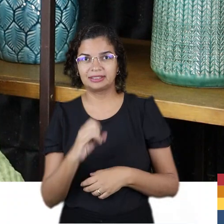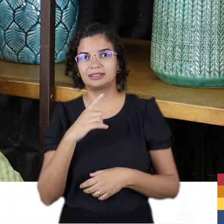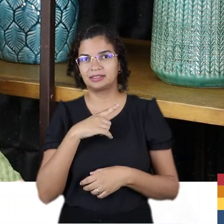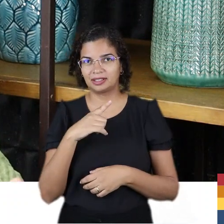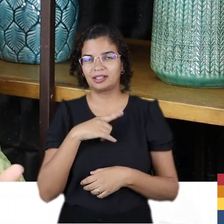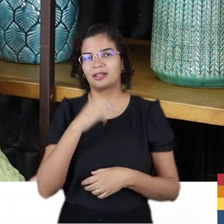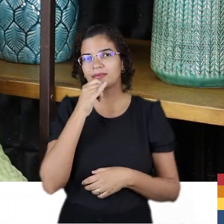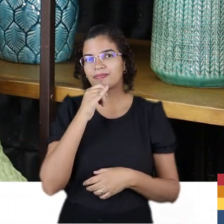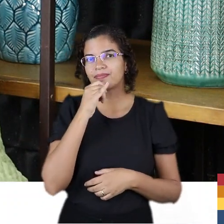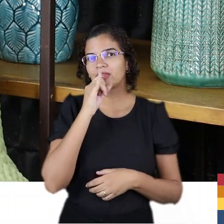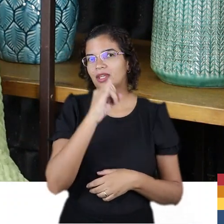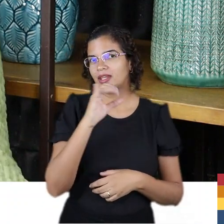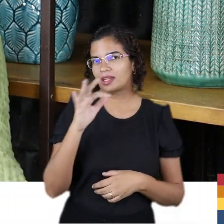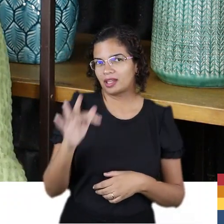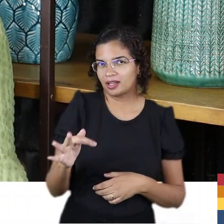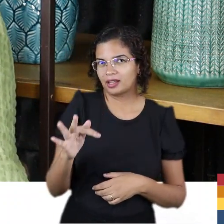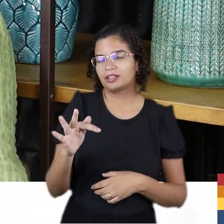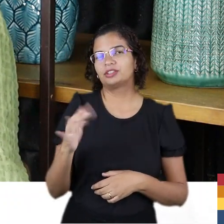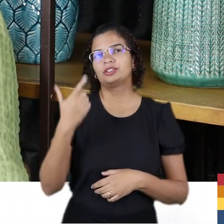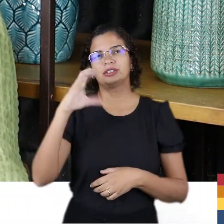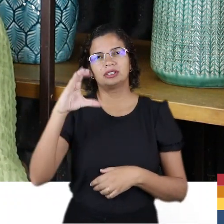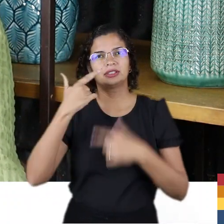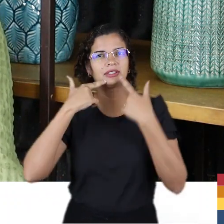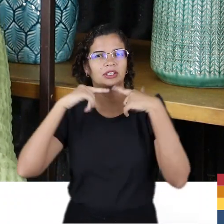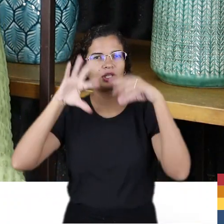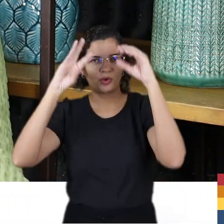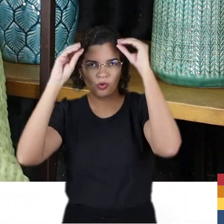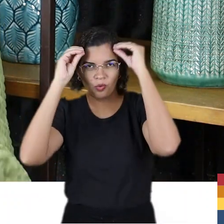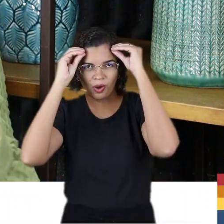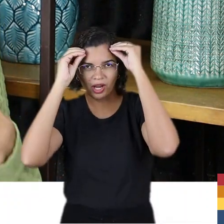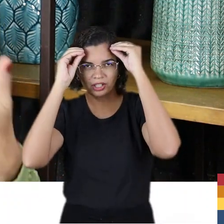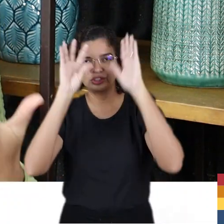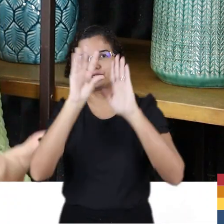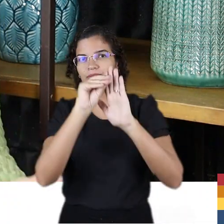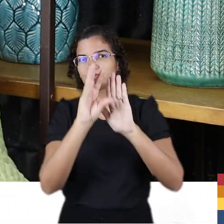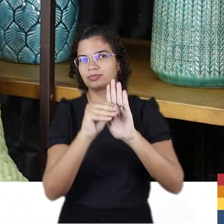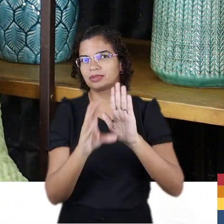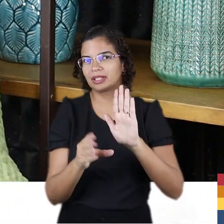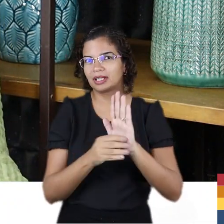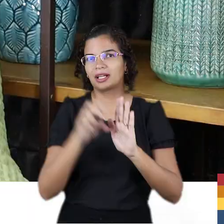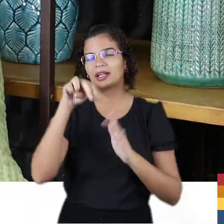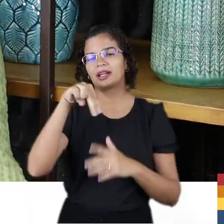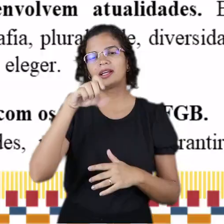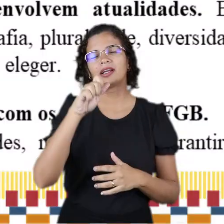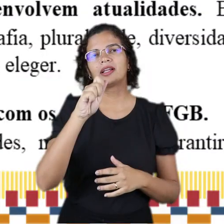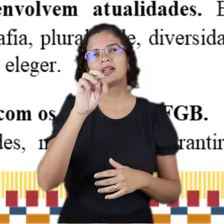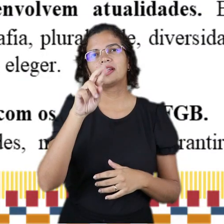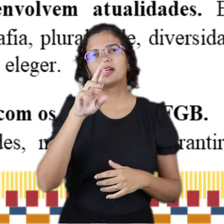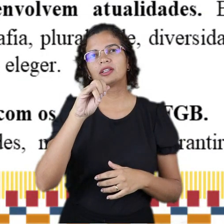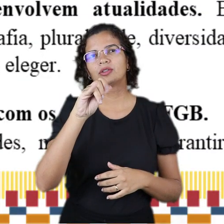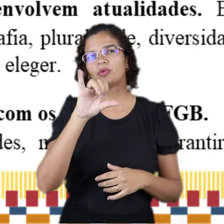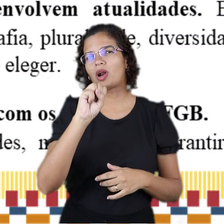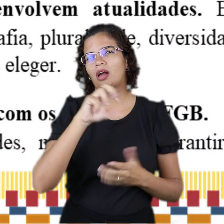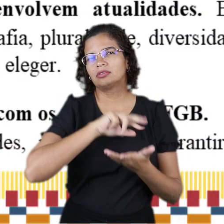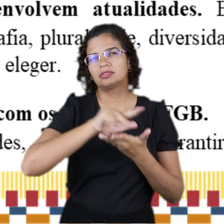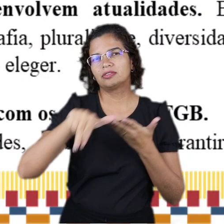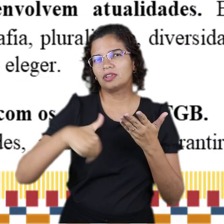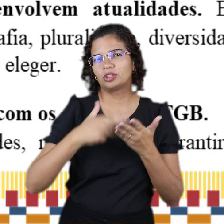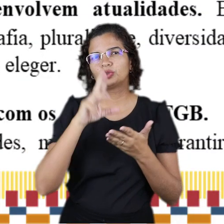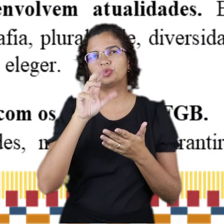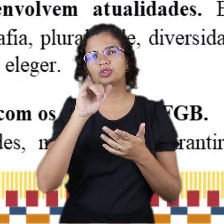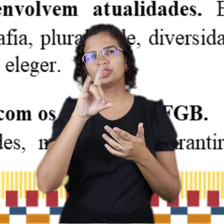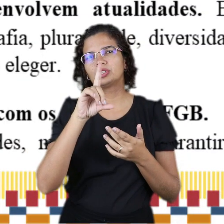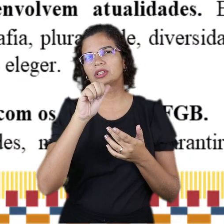objetos correlatos sugeridos, né, que são sugestões para os nossos docentes, para eles terem um direcionamento para o trabalho, né,